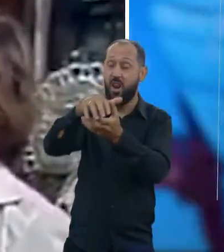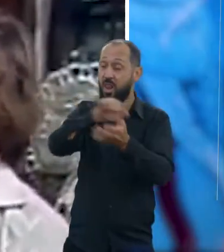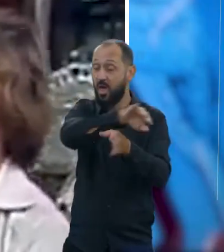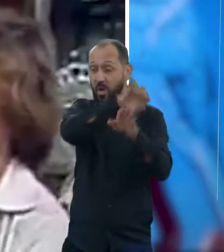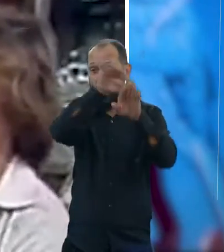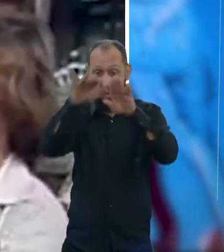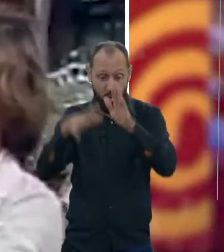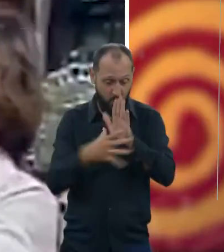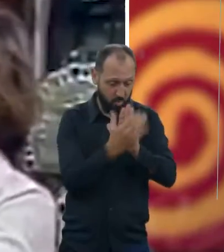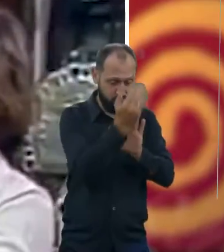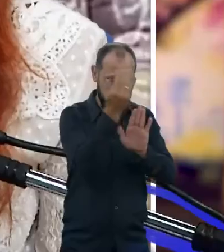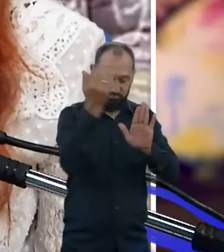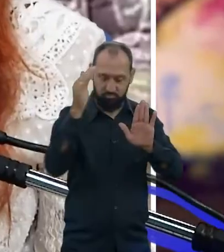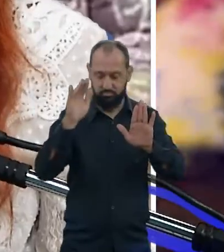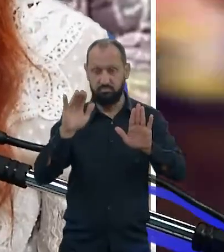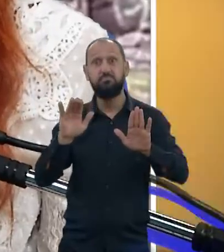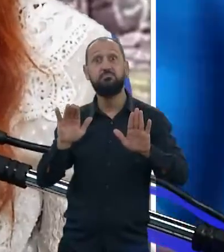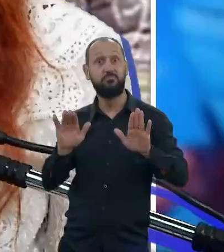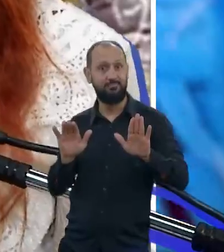paralelo.